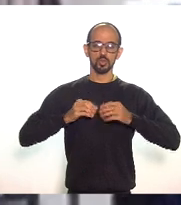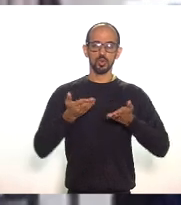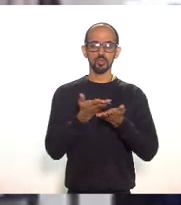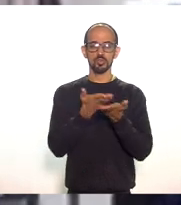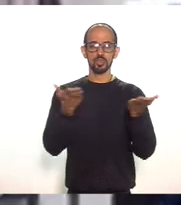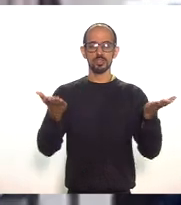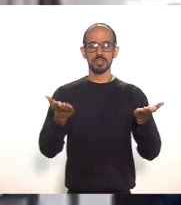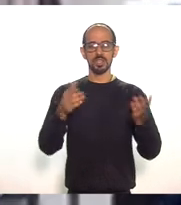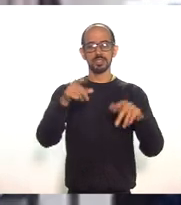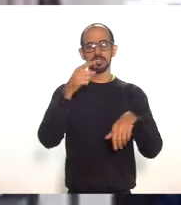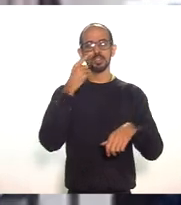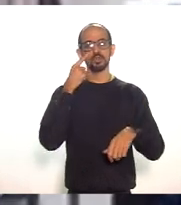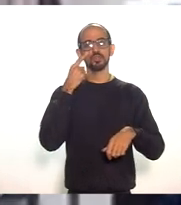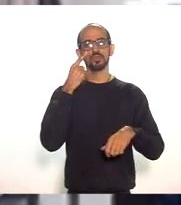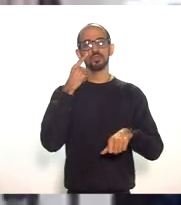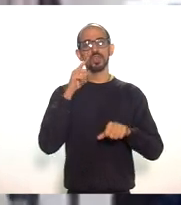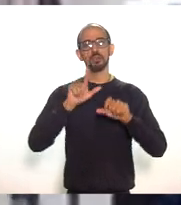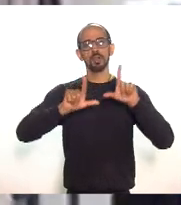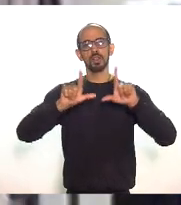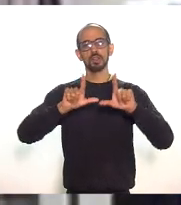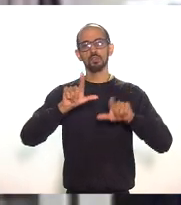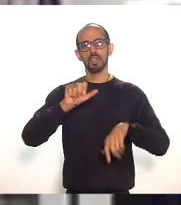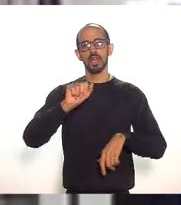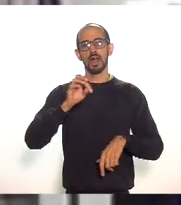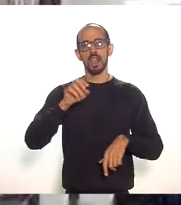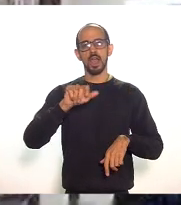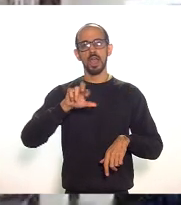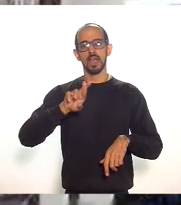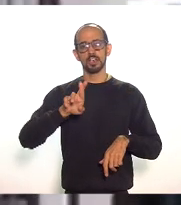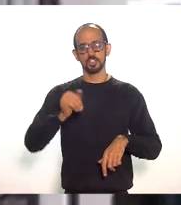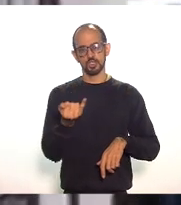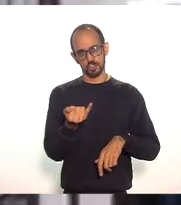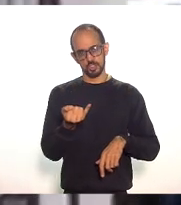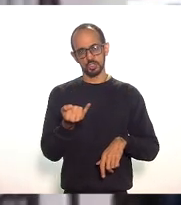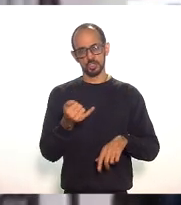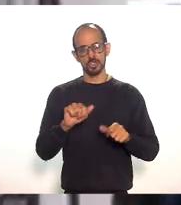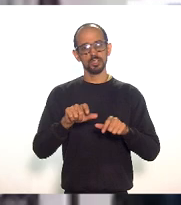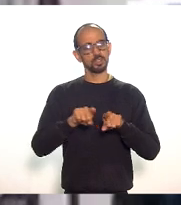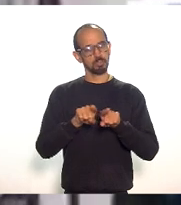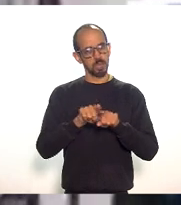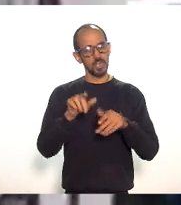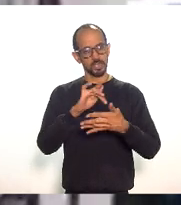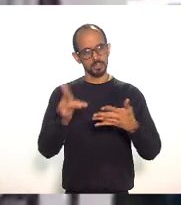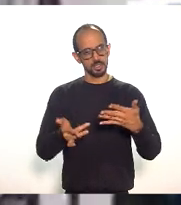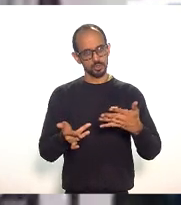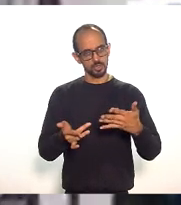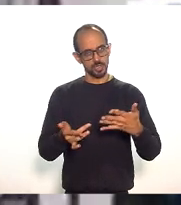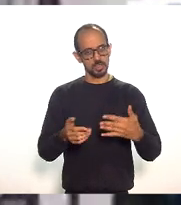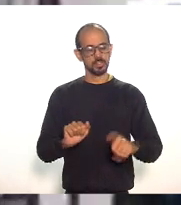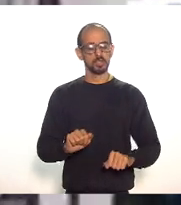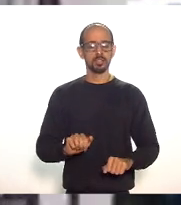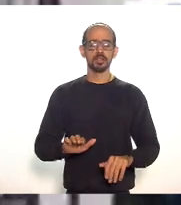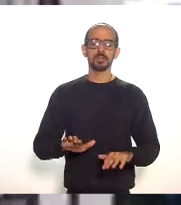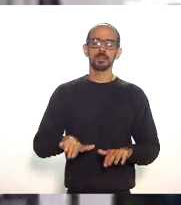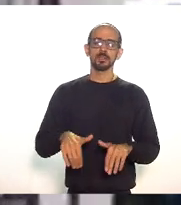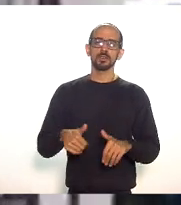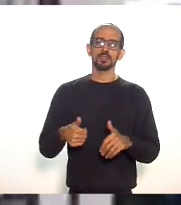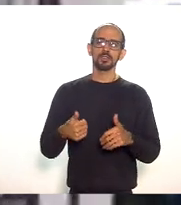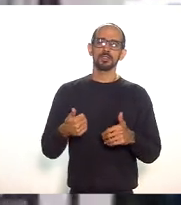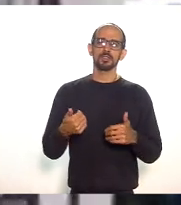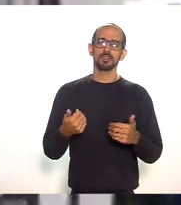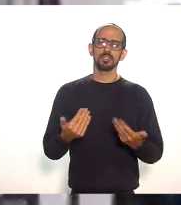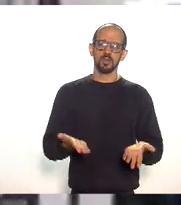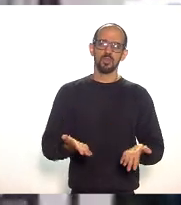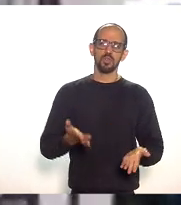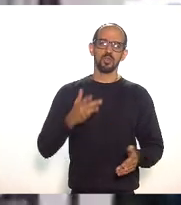TV Alerj e aqueles que não nos acompanham pelas redes sociais. Eu acho que nós estamos